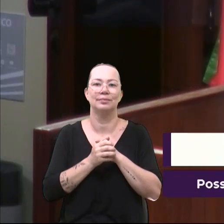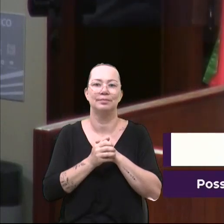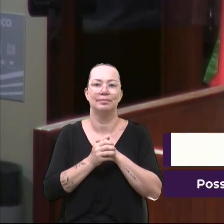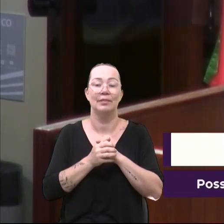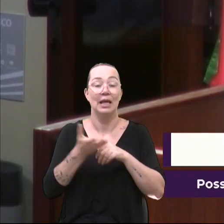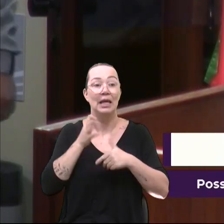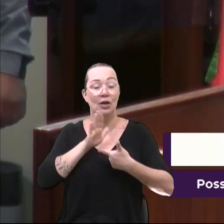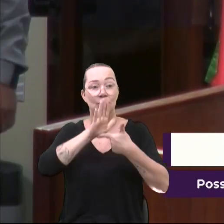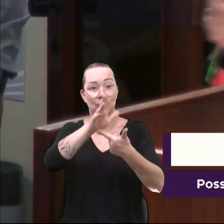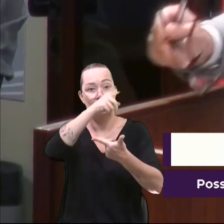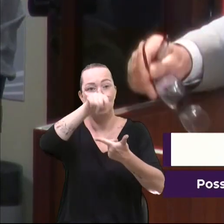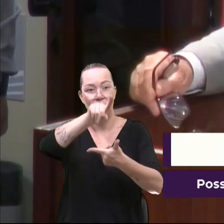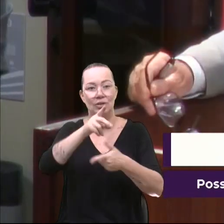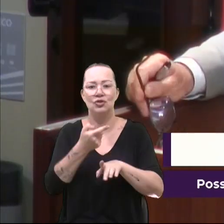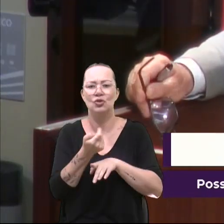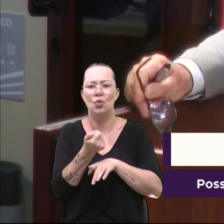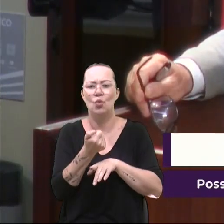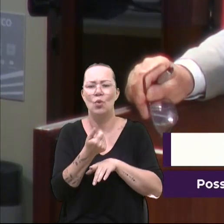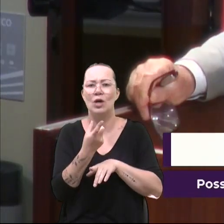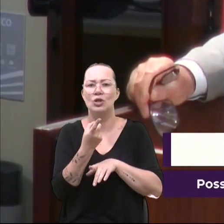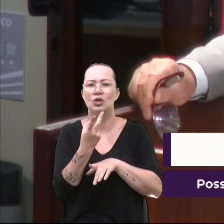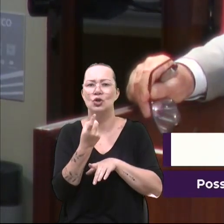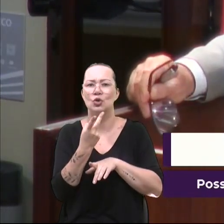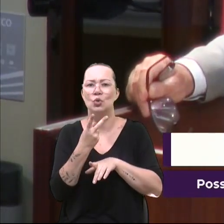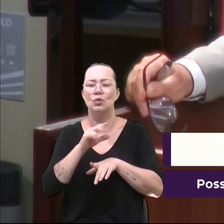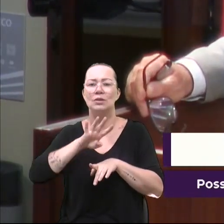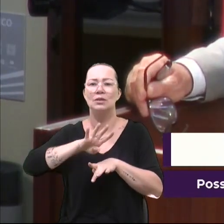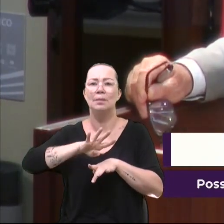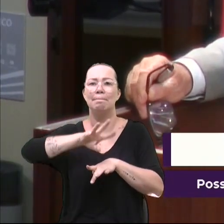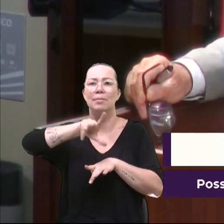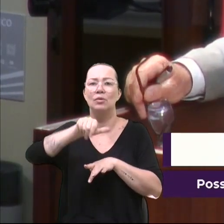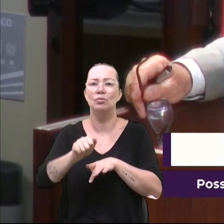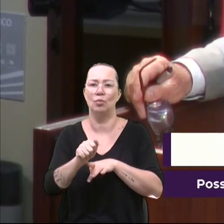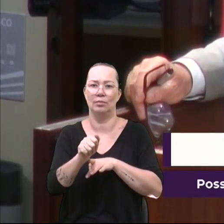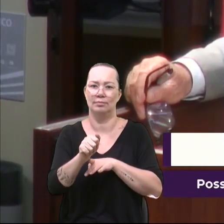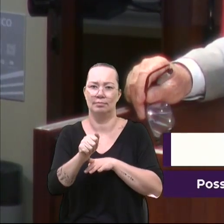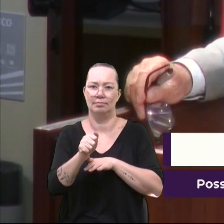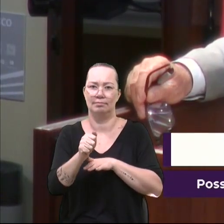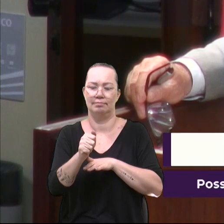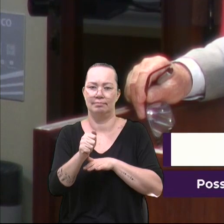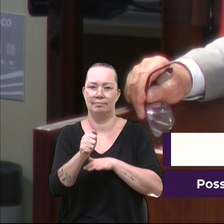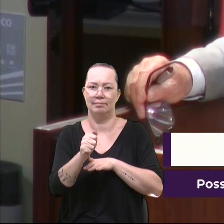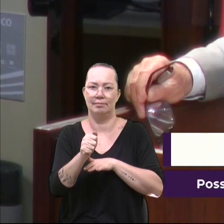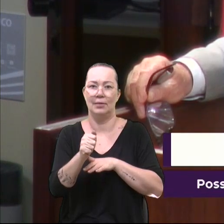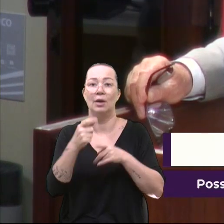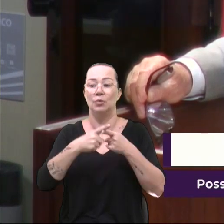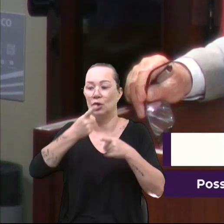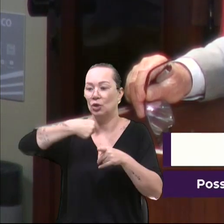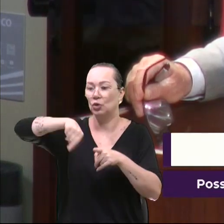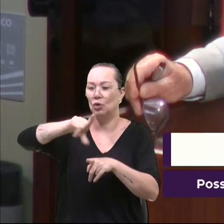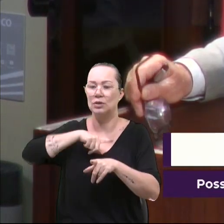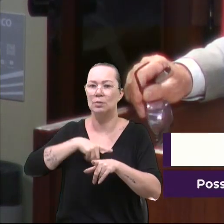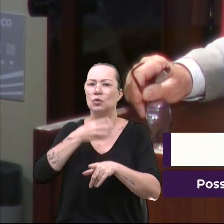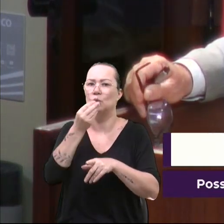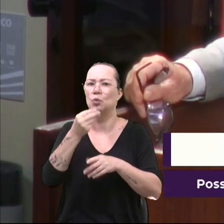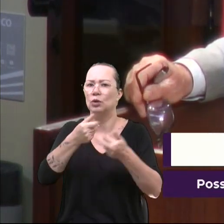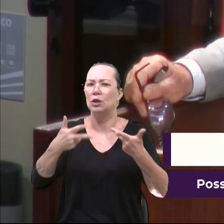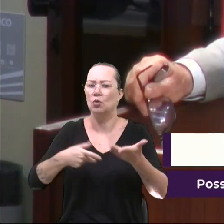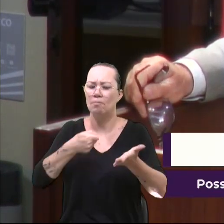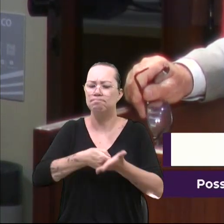devolução de quase 12 milhões, as sugestões que fizemos é porque nós temos muitas cobranças nessa